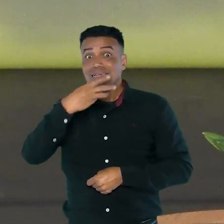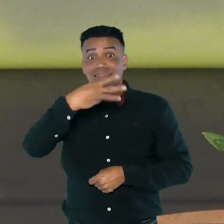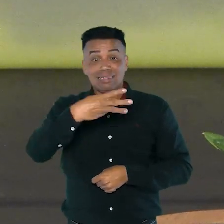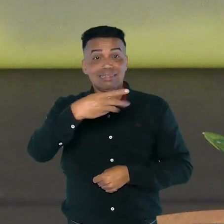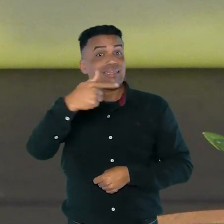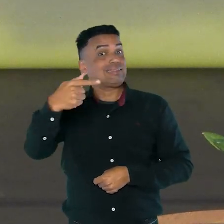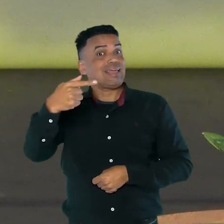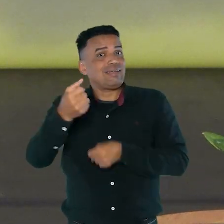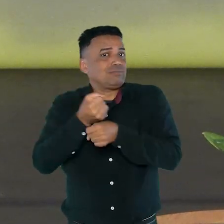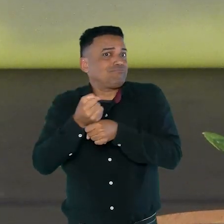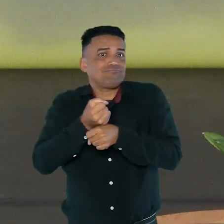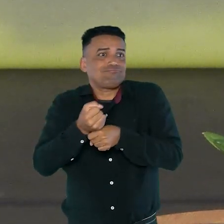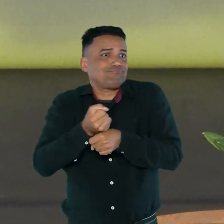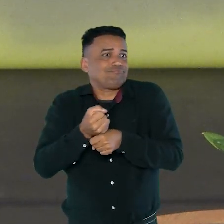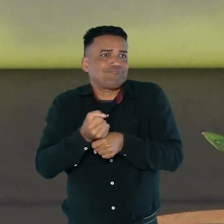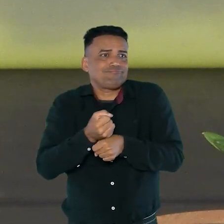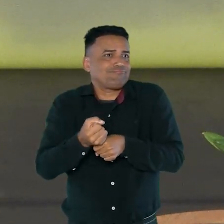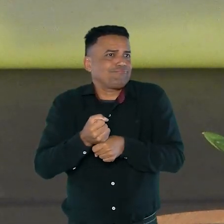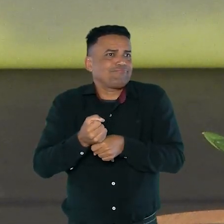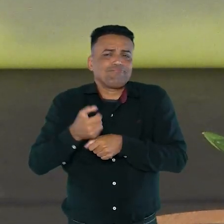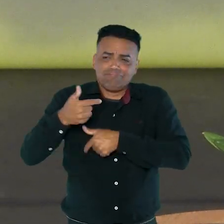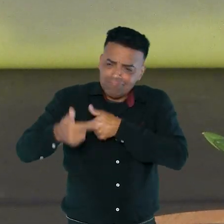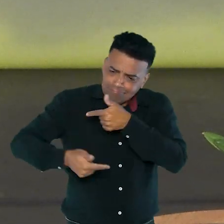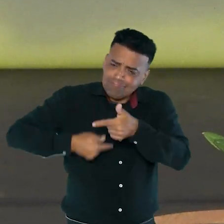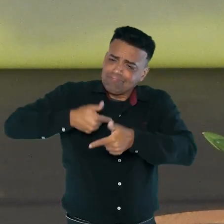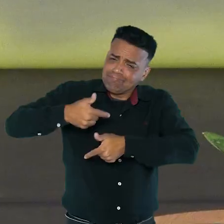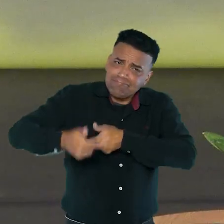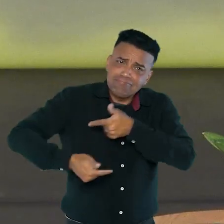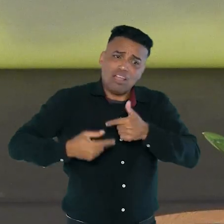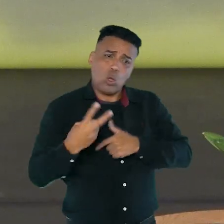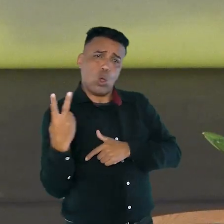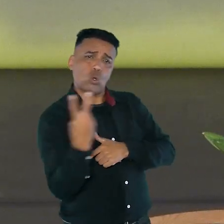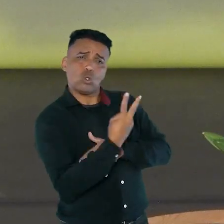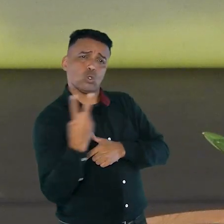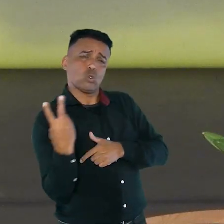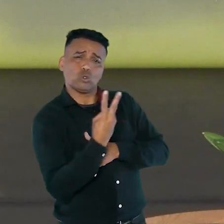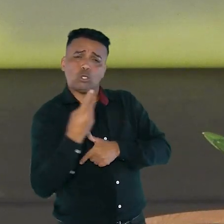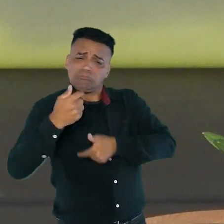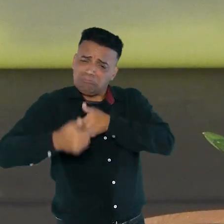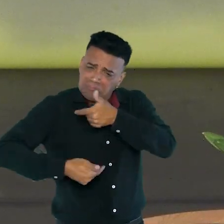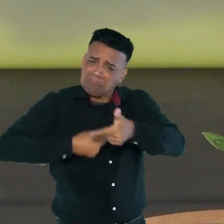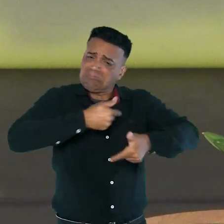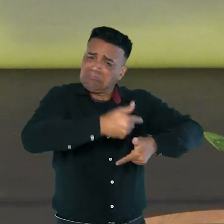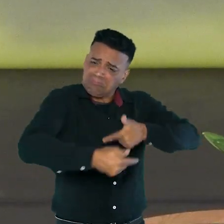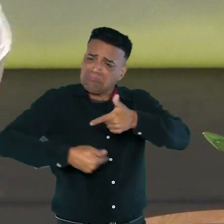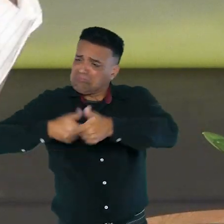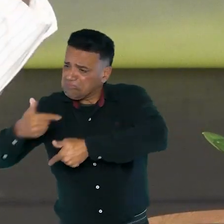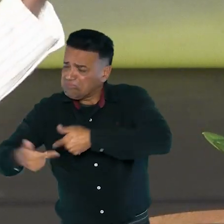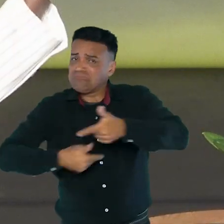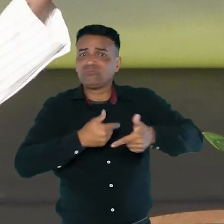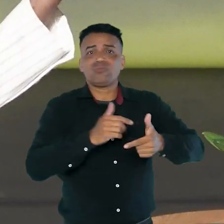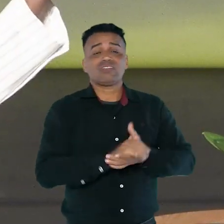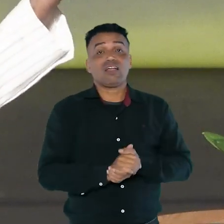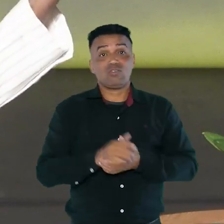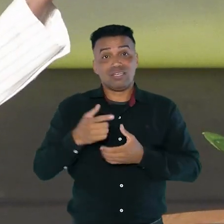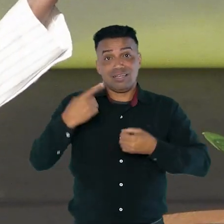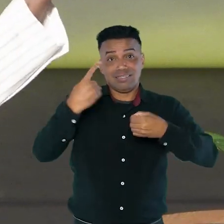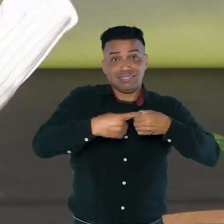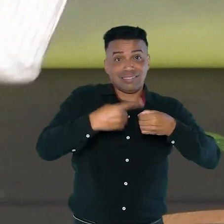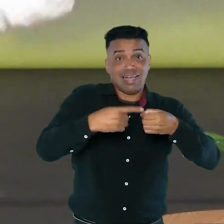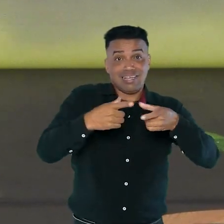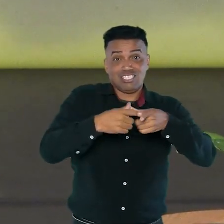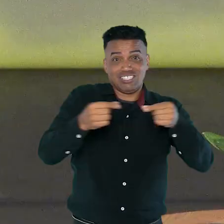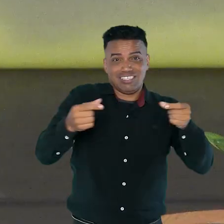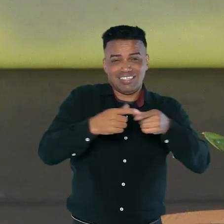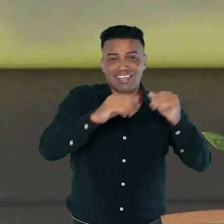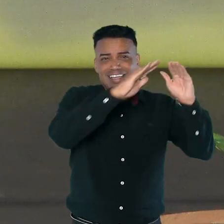de carreira. É uma cota, né? É muita caminhada dos dois lados, assim, muita água correu. Você saiu do Distrito Federal, é